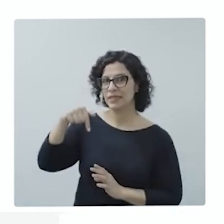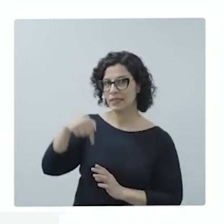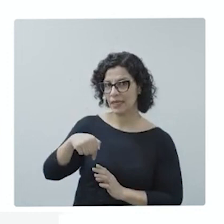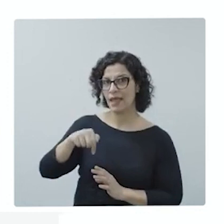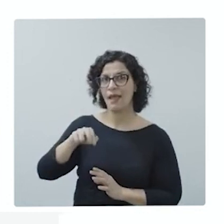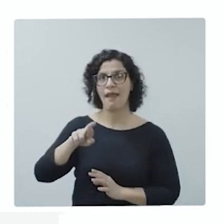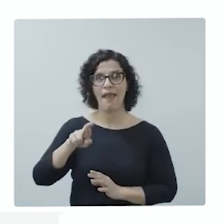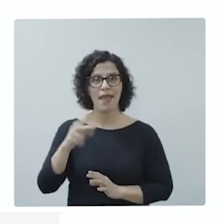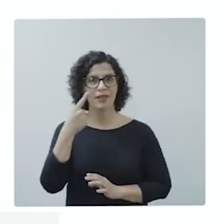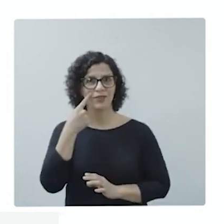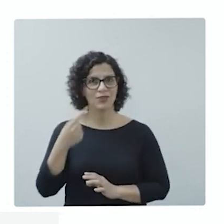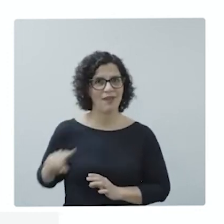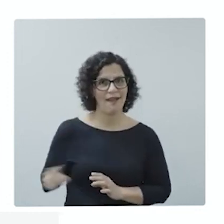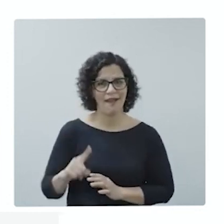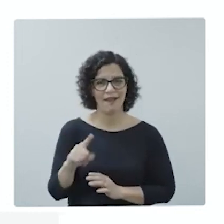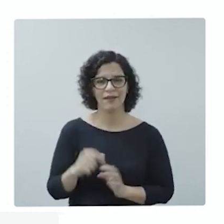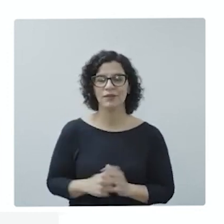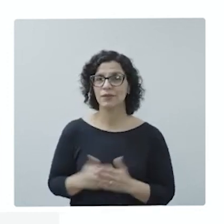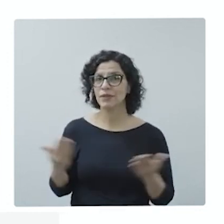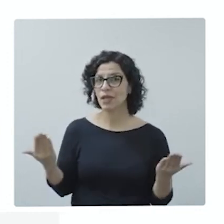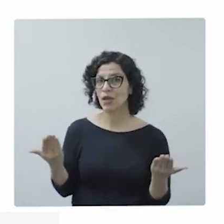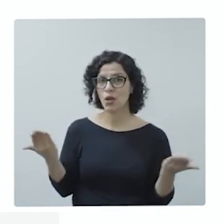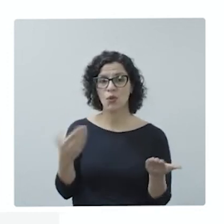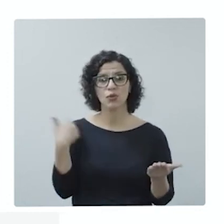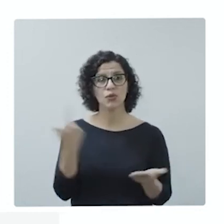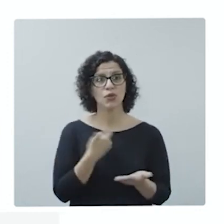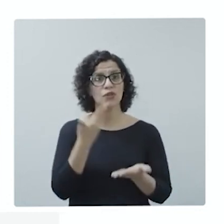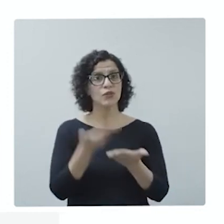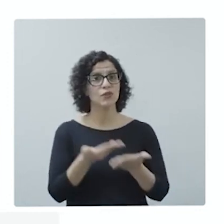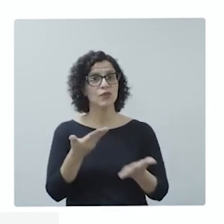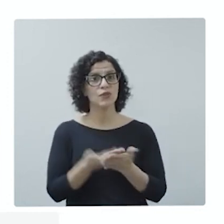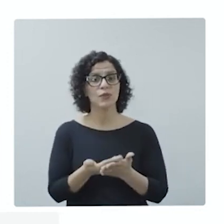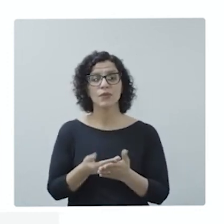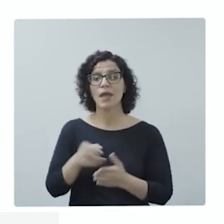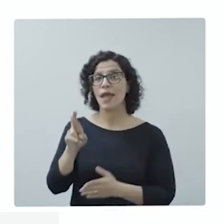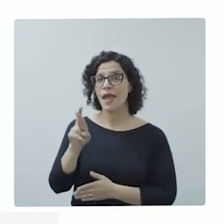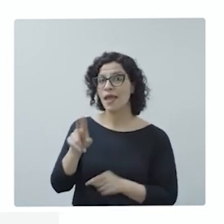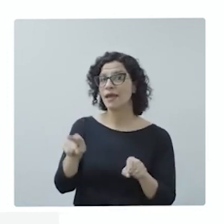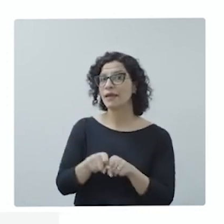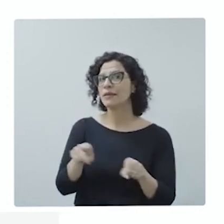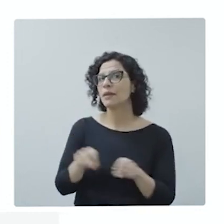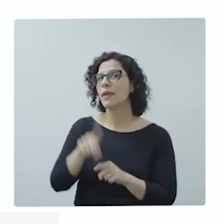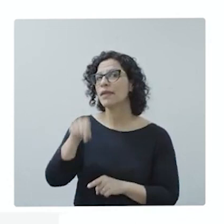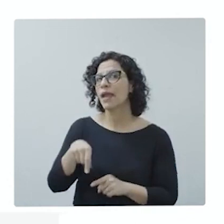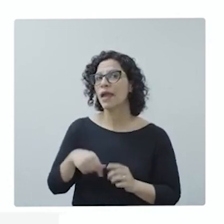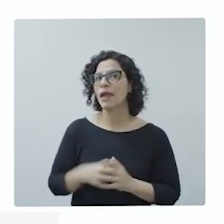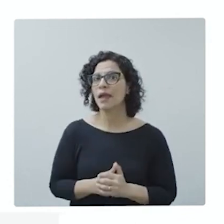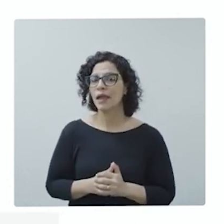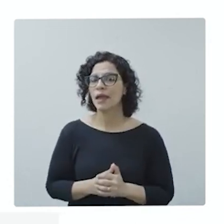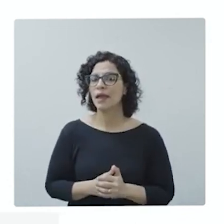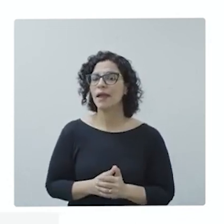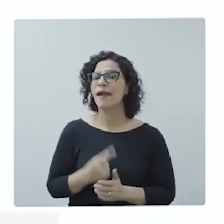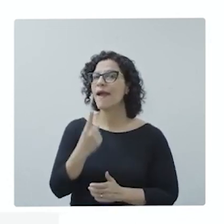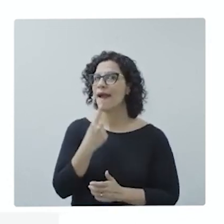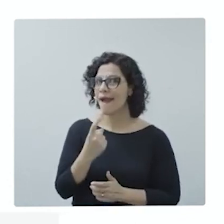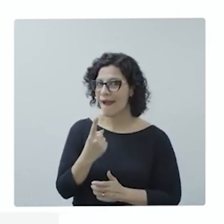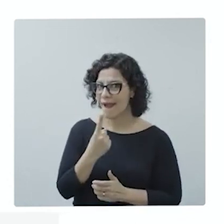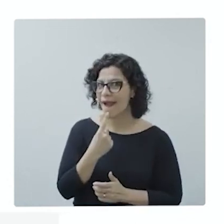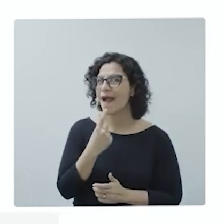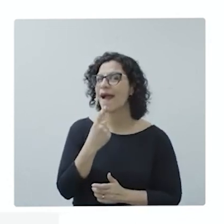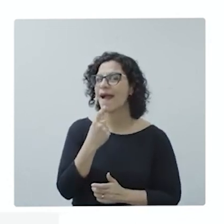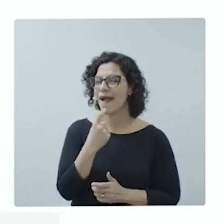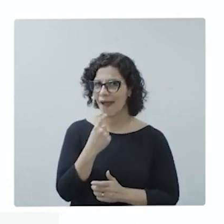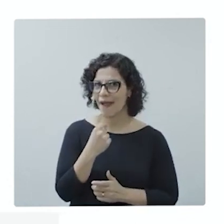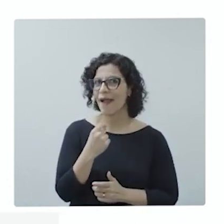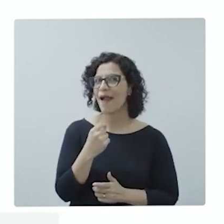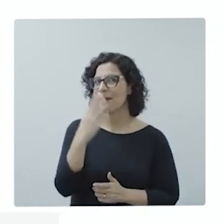de rato. E agora hoje nós vimos que R também é do quê? De